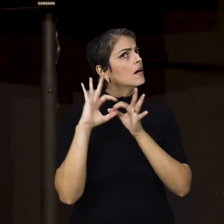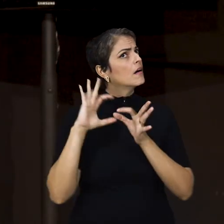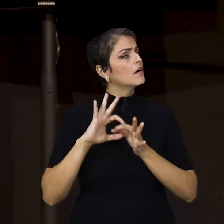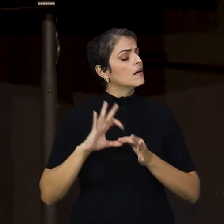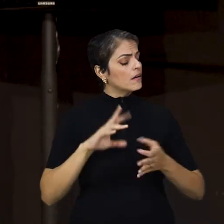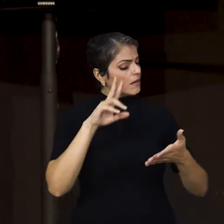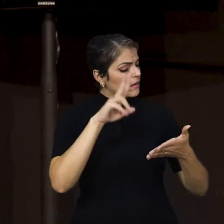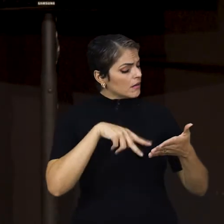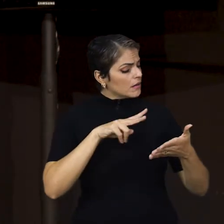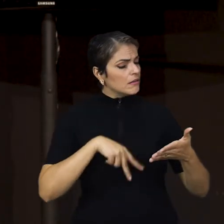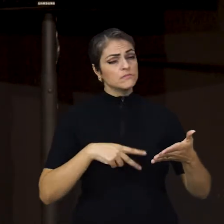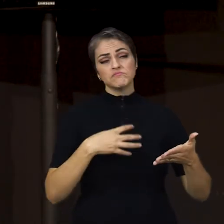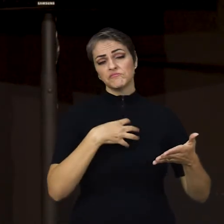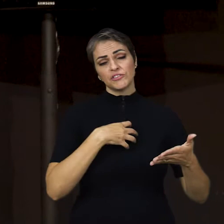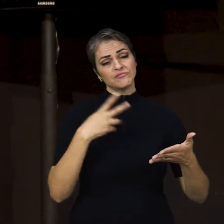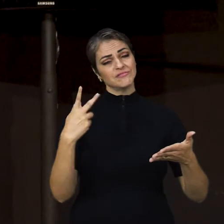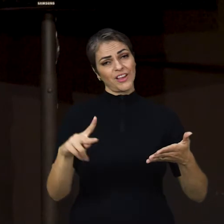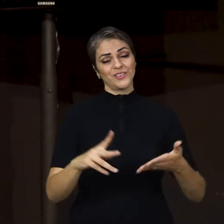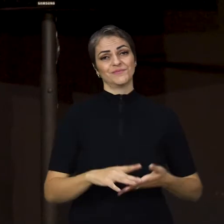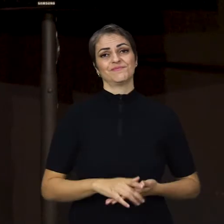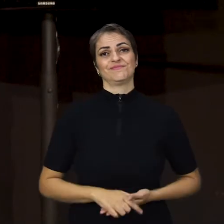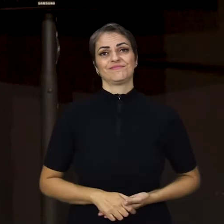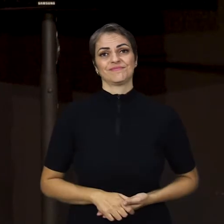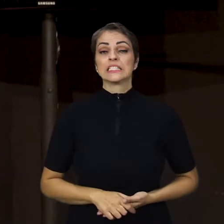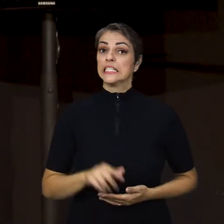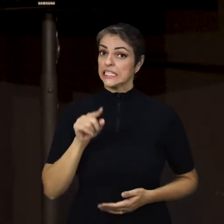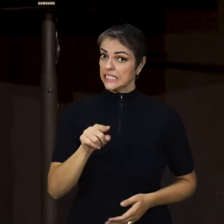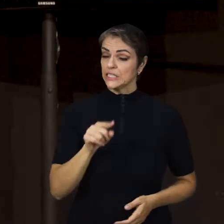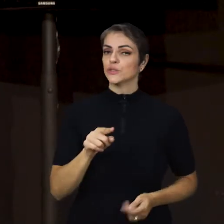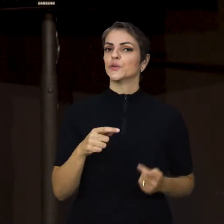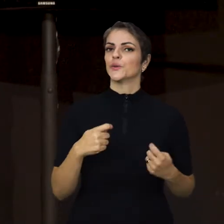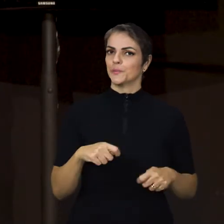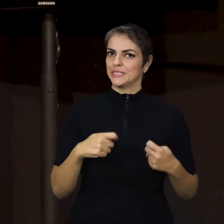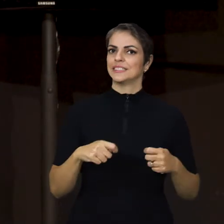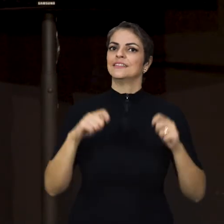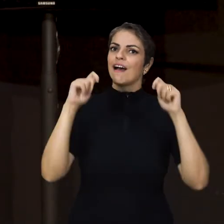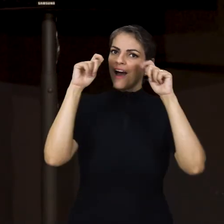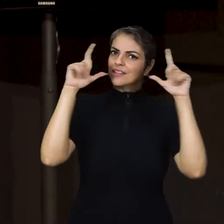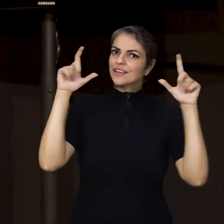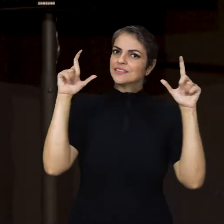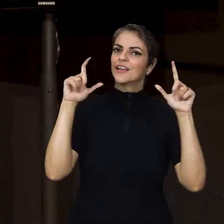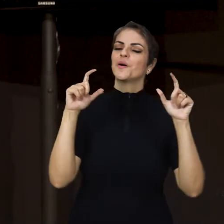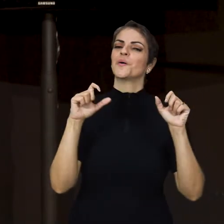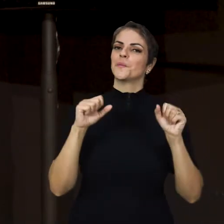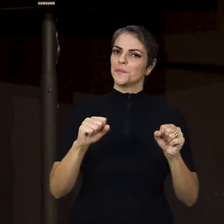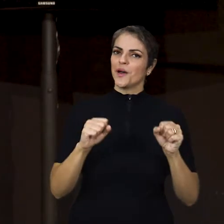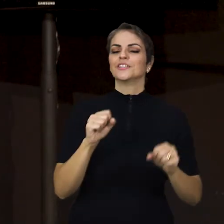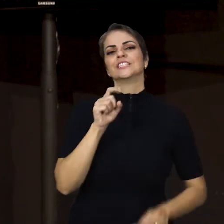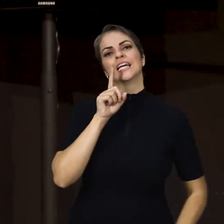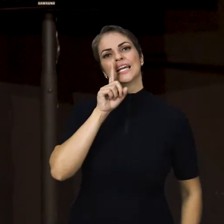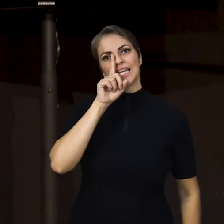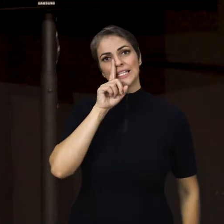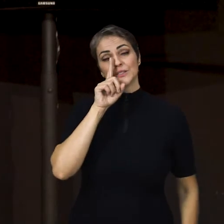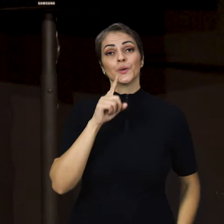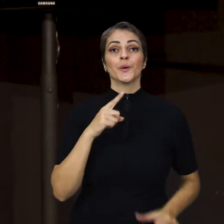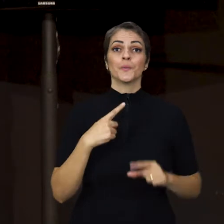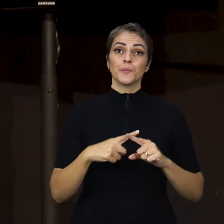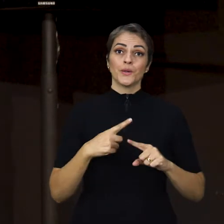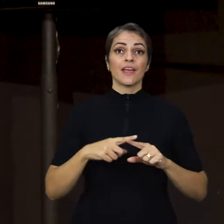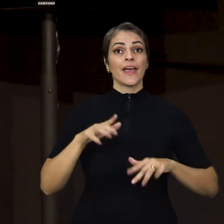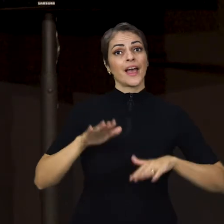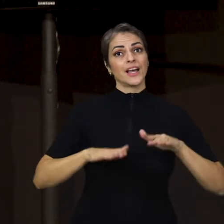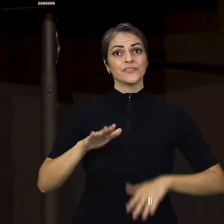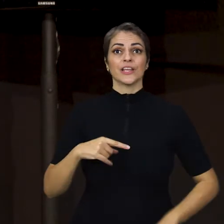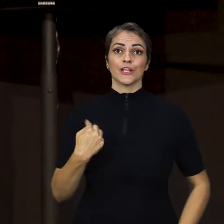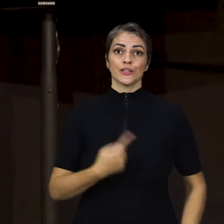tem consigo mesmo. Então, nós precisamos considerar isso, porque às vezes a nossa tendência, por nossas posições, às